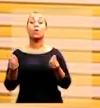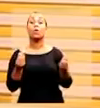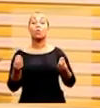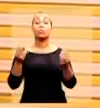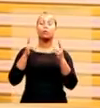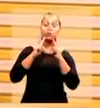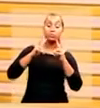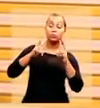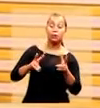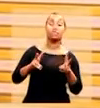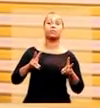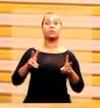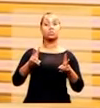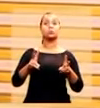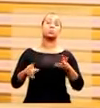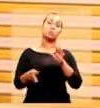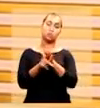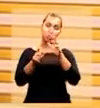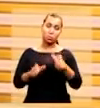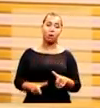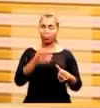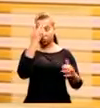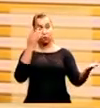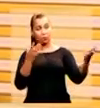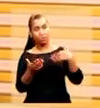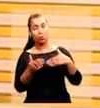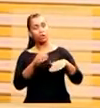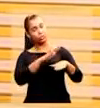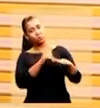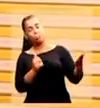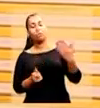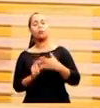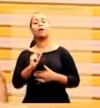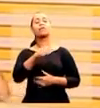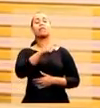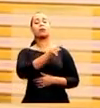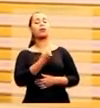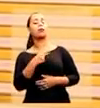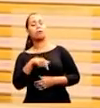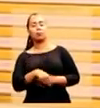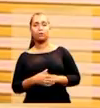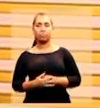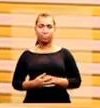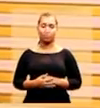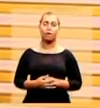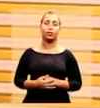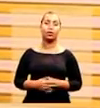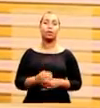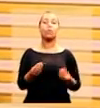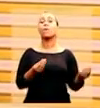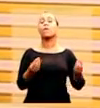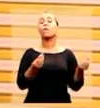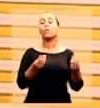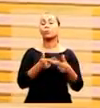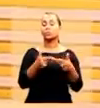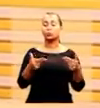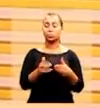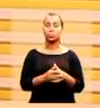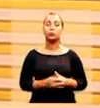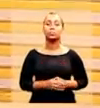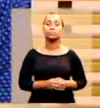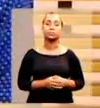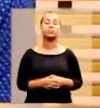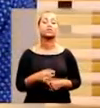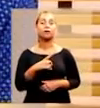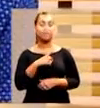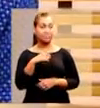você é visto no mercado? Às vezes mesmo você quer trazer alguém e a pessoa fala, mas peraí, quem é ele que quer me trazer? O que já fez? Como é que você lida com essas questões?